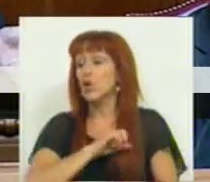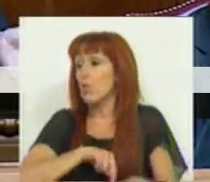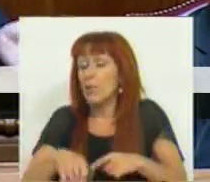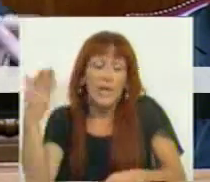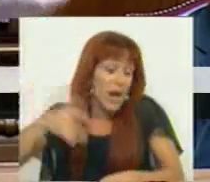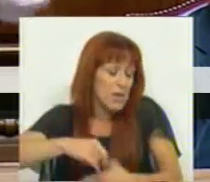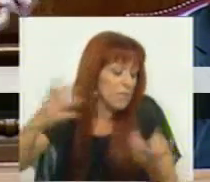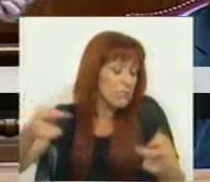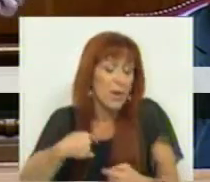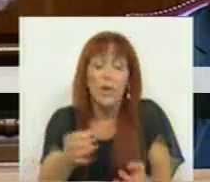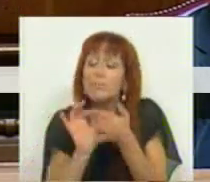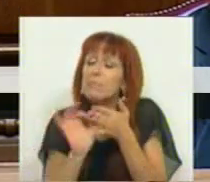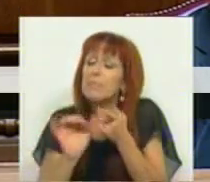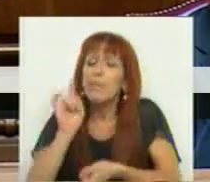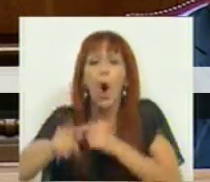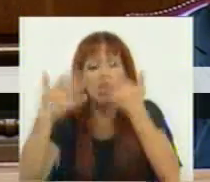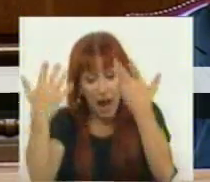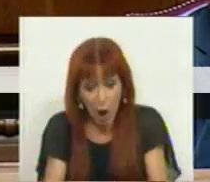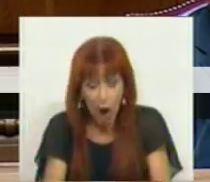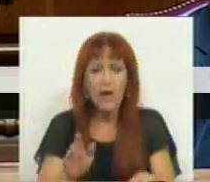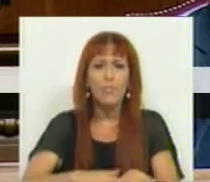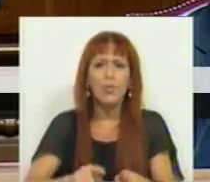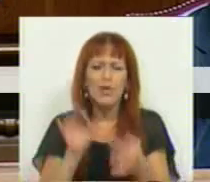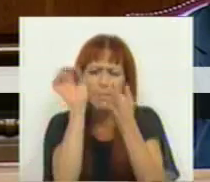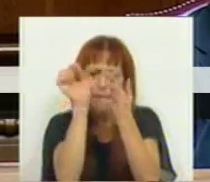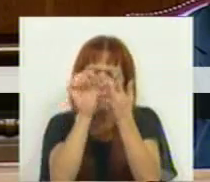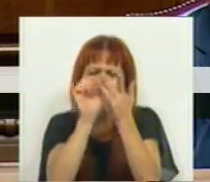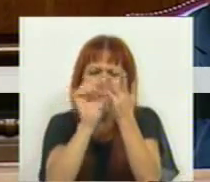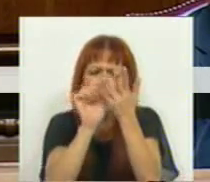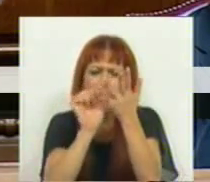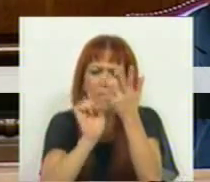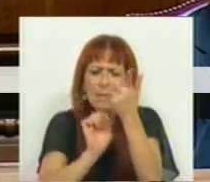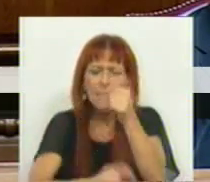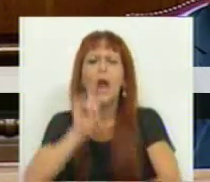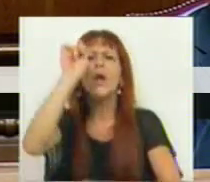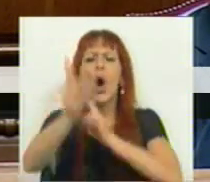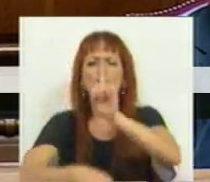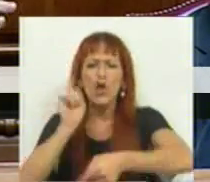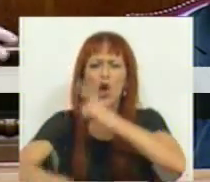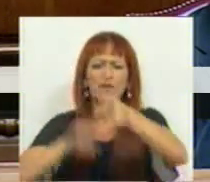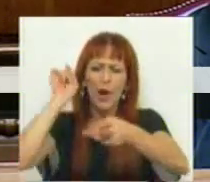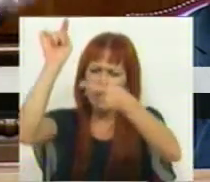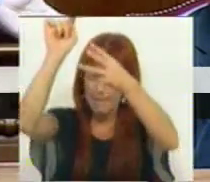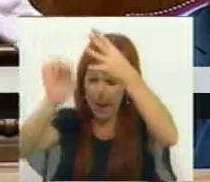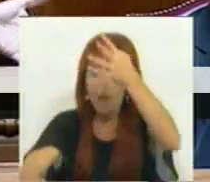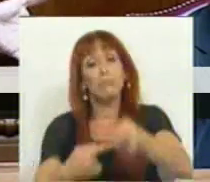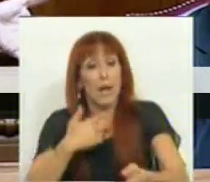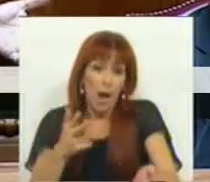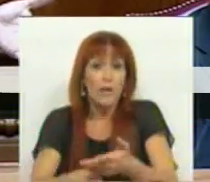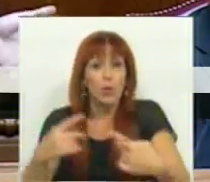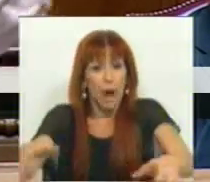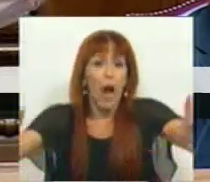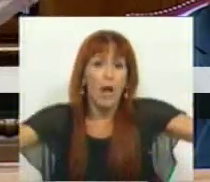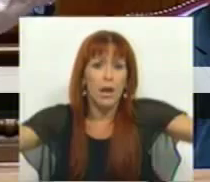no seu direito de querer saber, em pormenor, agora, sobre rúbrica por sobre rúbrica, qual é a discriminação destes valores ao Sr. Deputado. E tem toda a